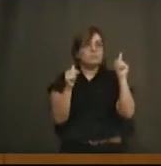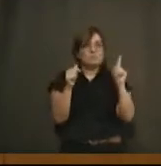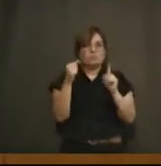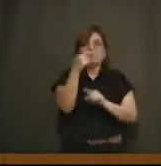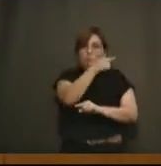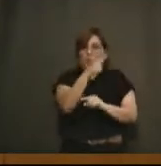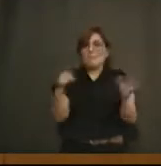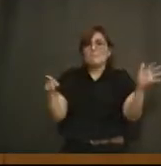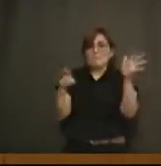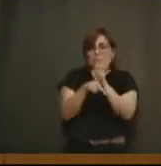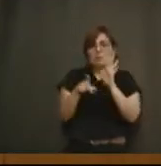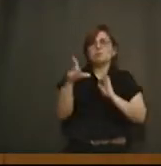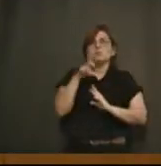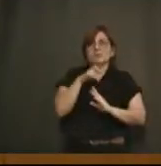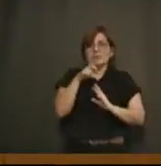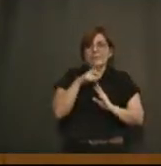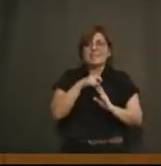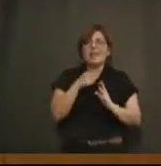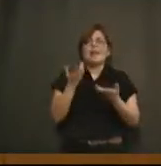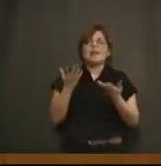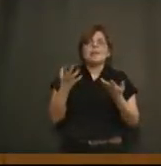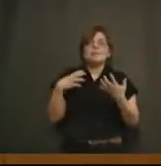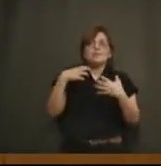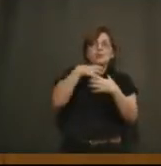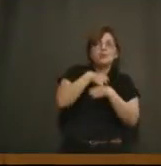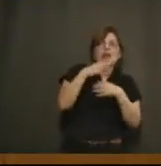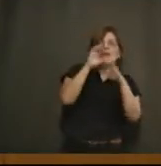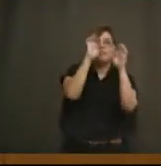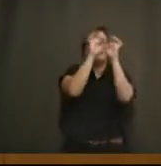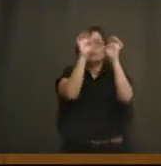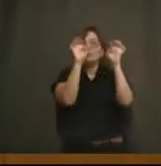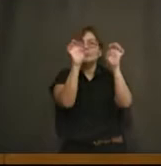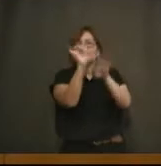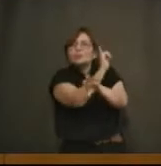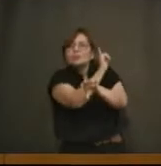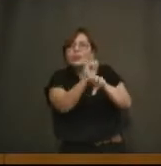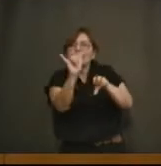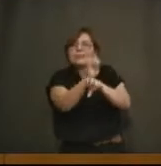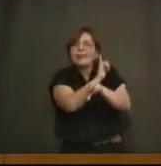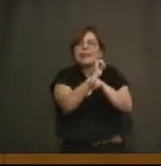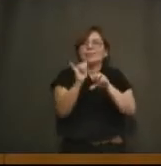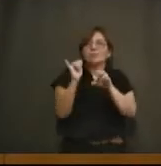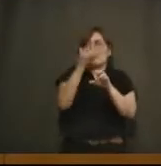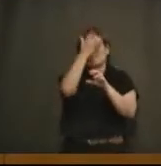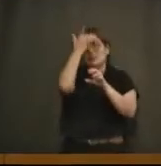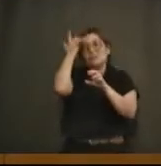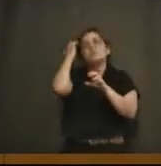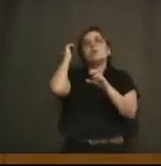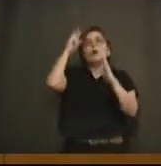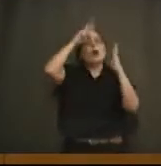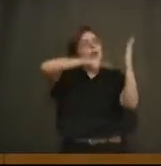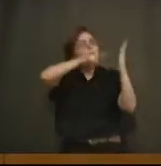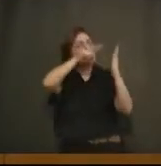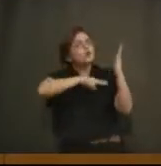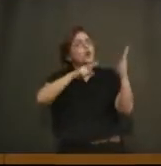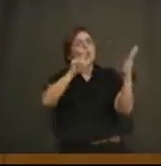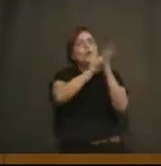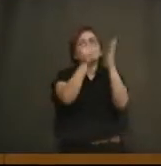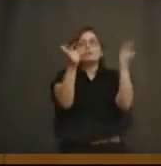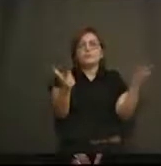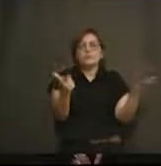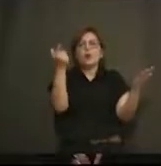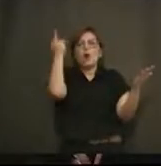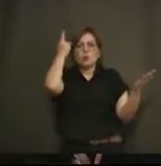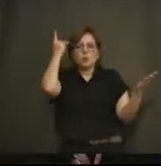professor, que existem esses canais em que os leitores da Folha, porque além de toda a sua contribuição